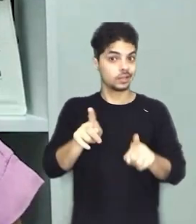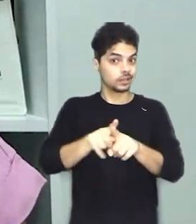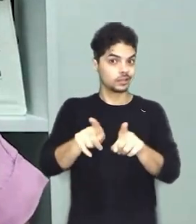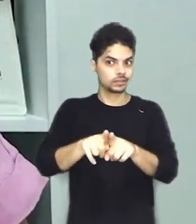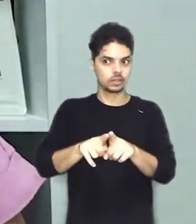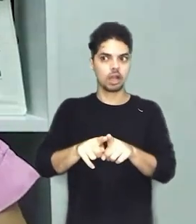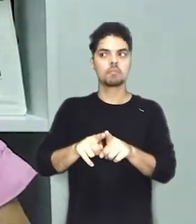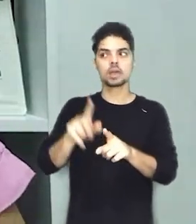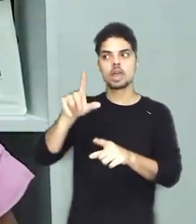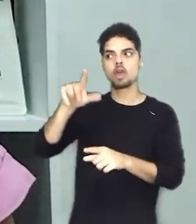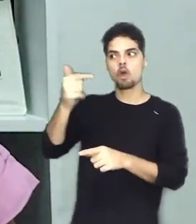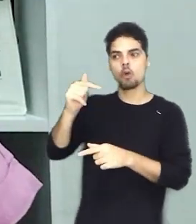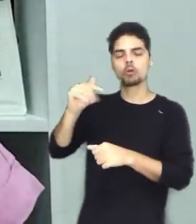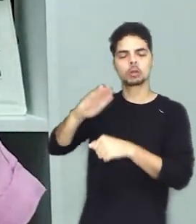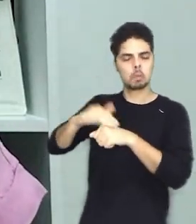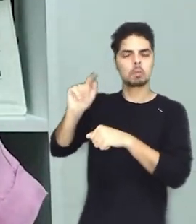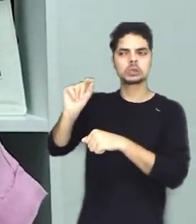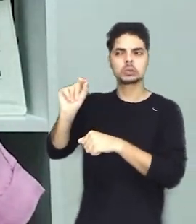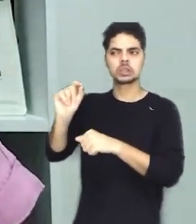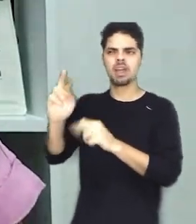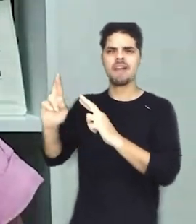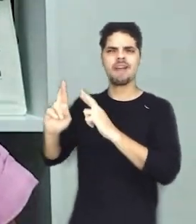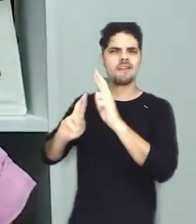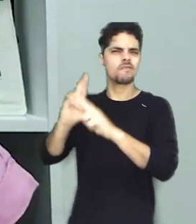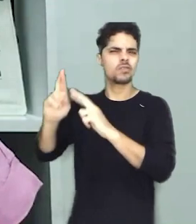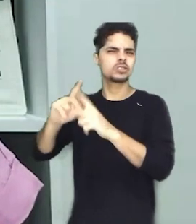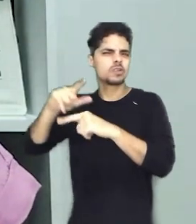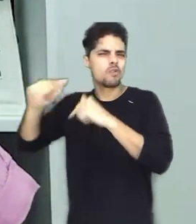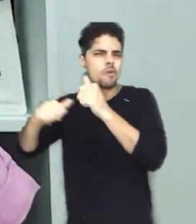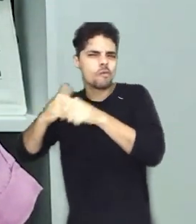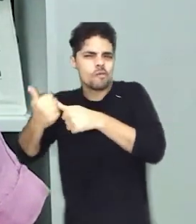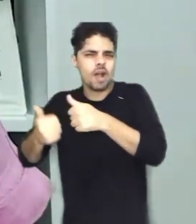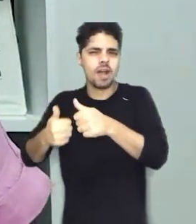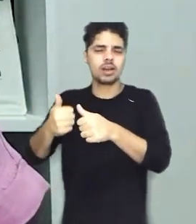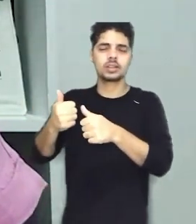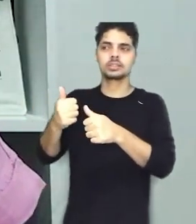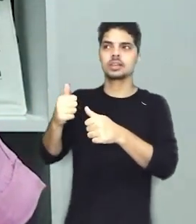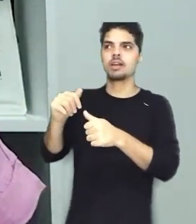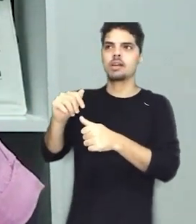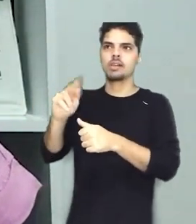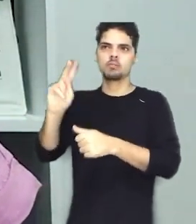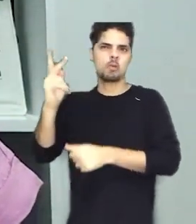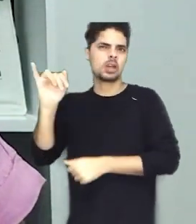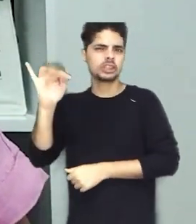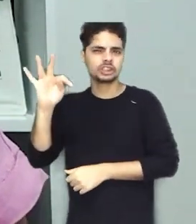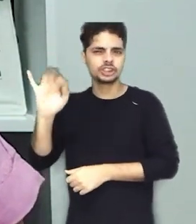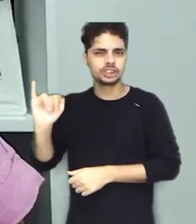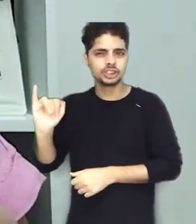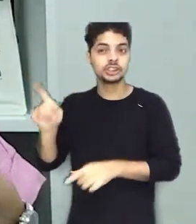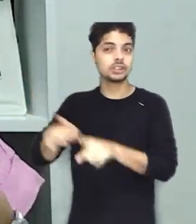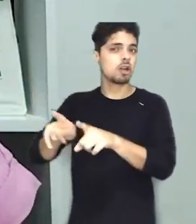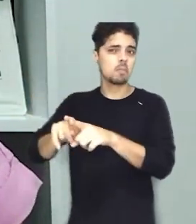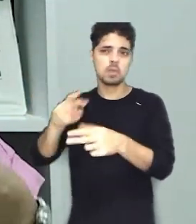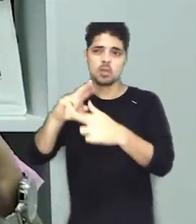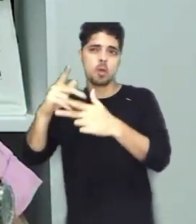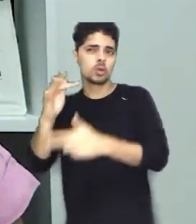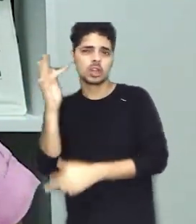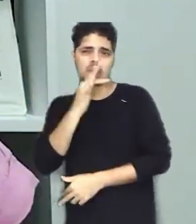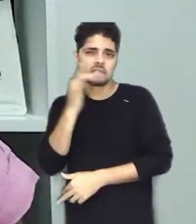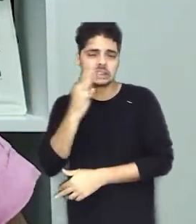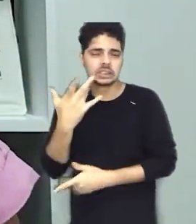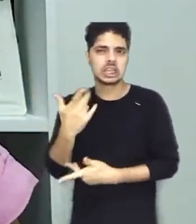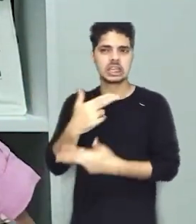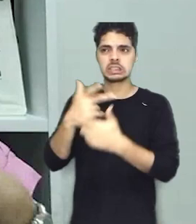E que, somado à Revolução Americana, à Revolução Francesa, a Revolução Haitiana e os vários